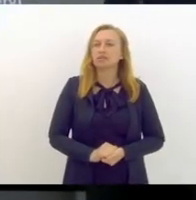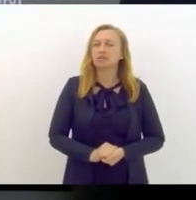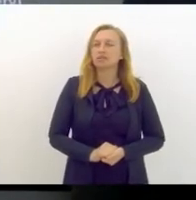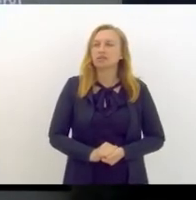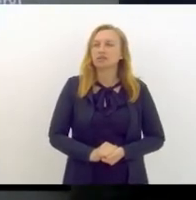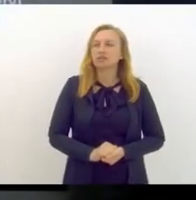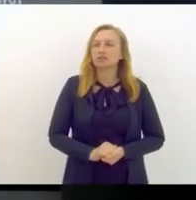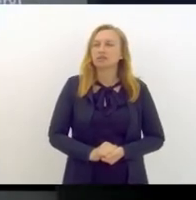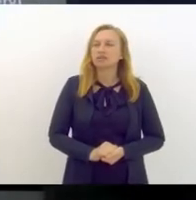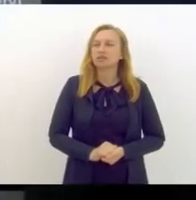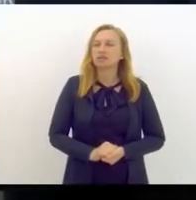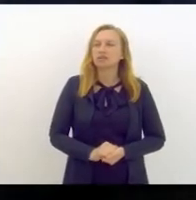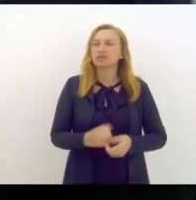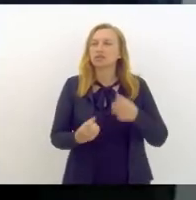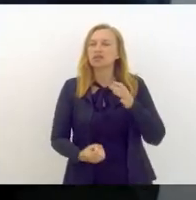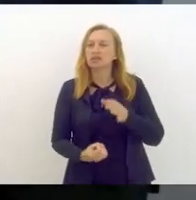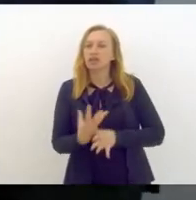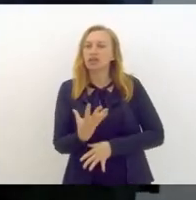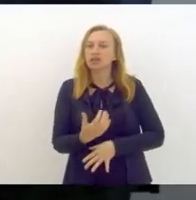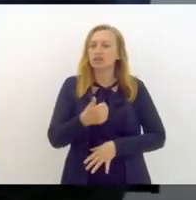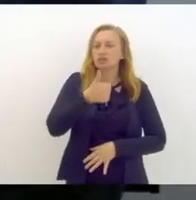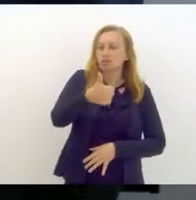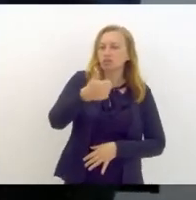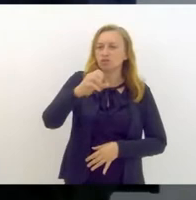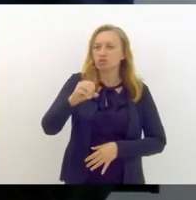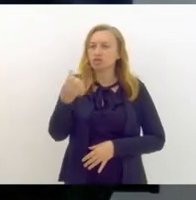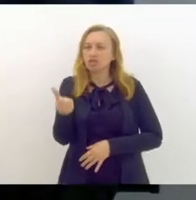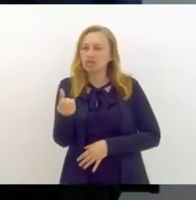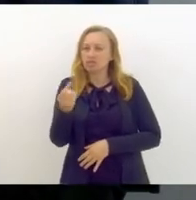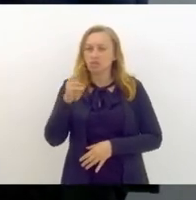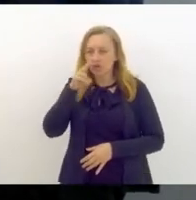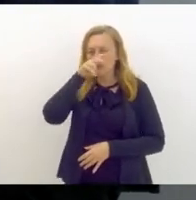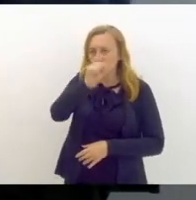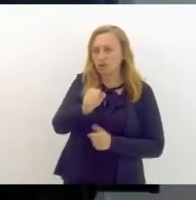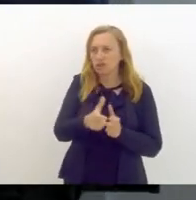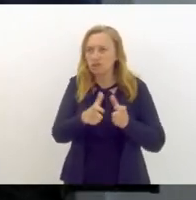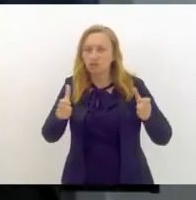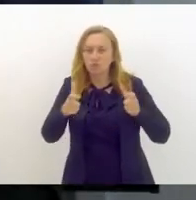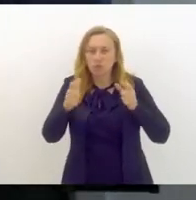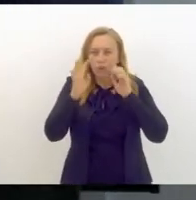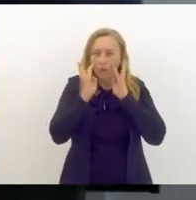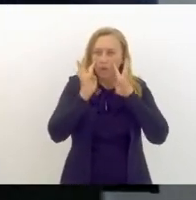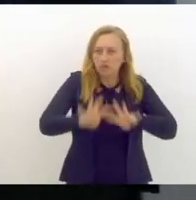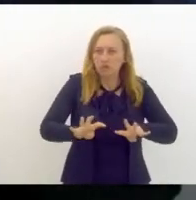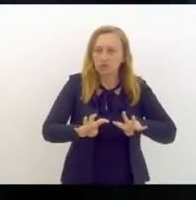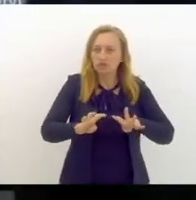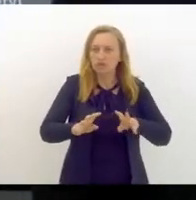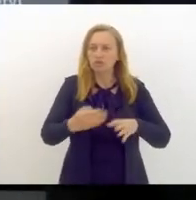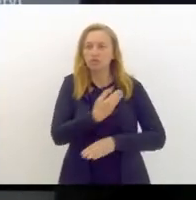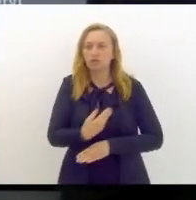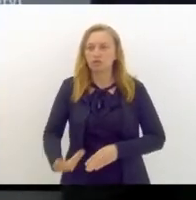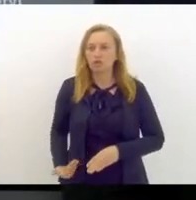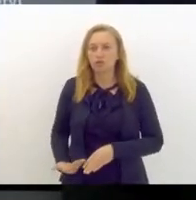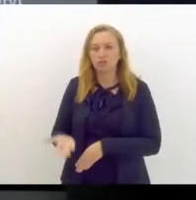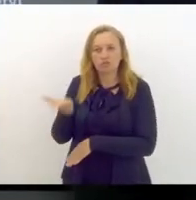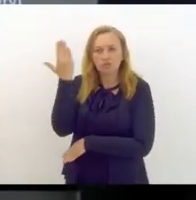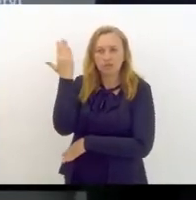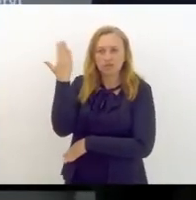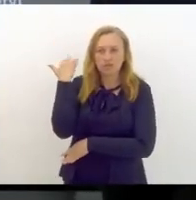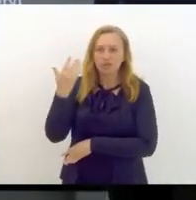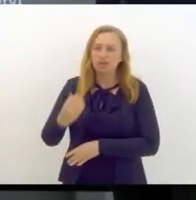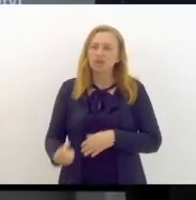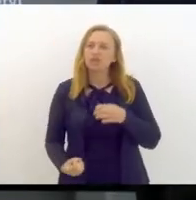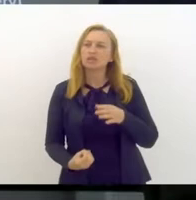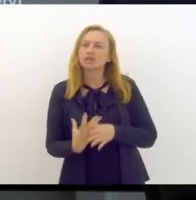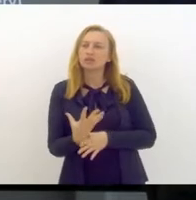A unidade nasceu em 2016 com uma força total, com a atenção total do governo do estado à época. A gente nasceu com